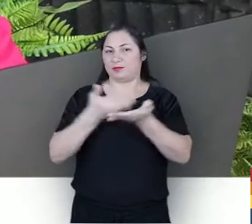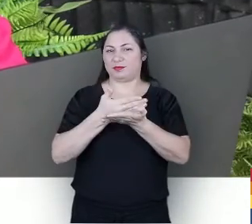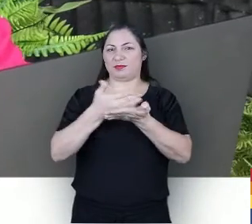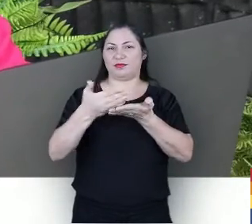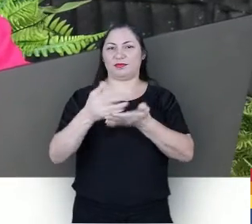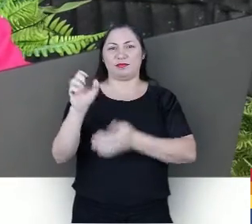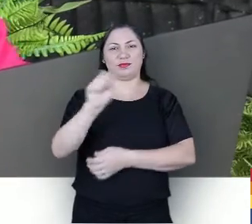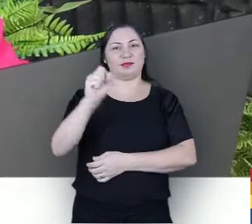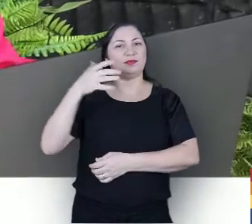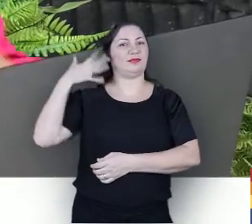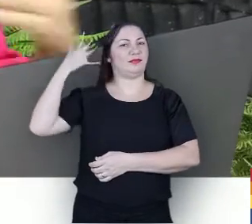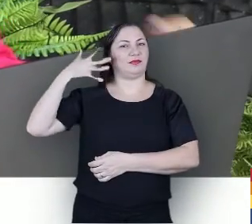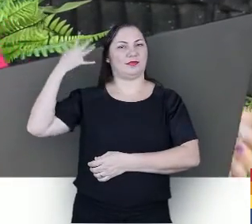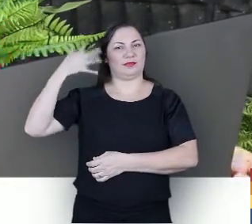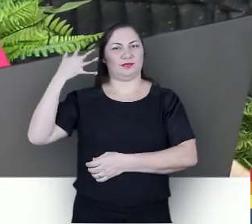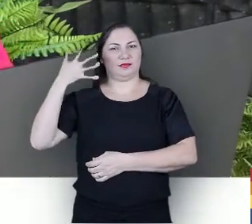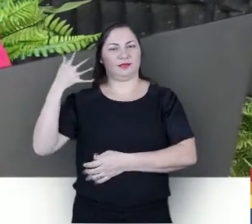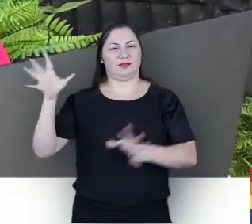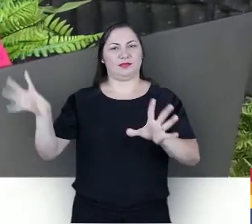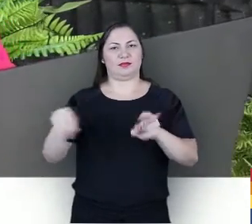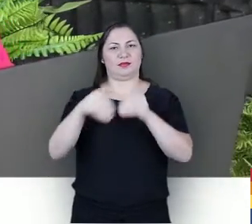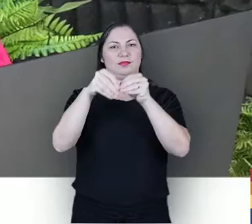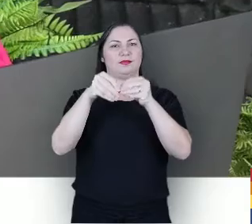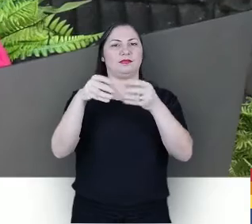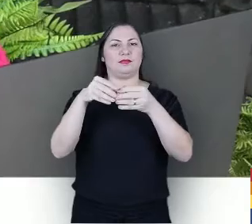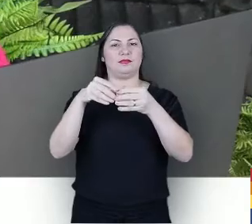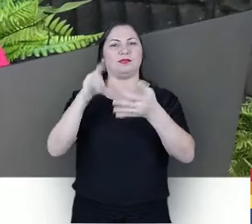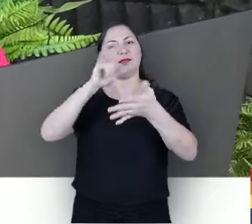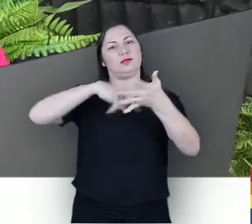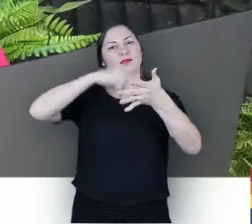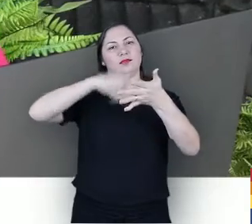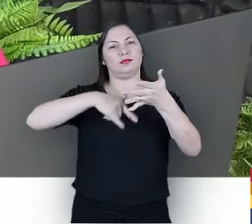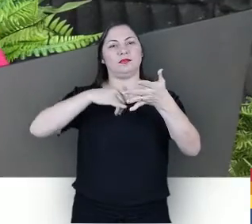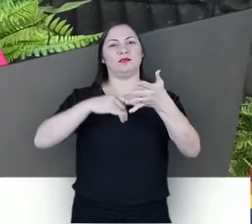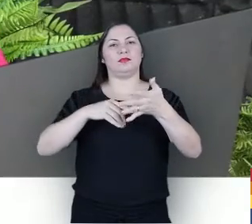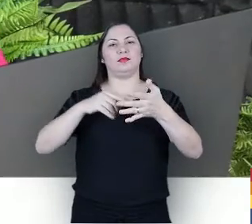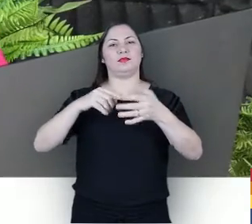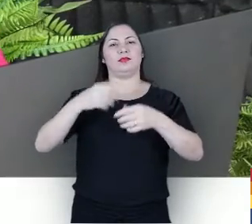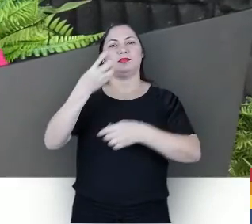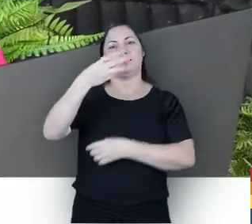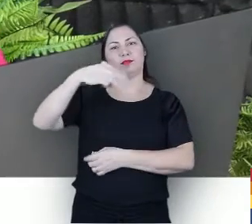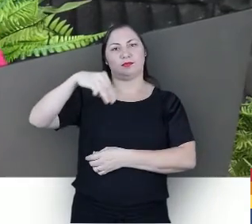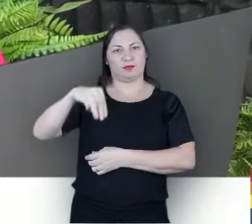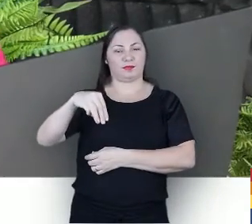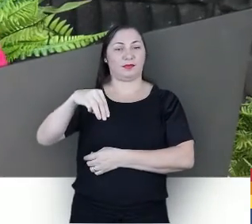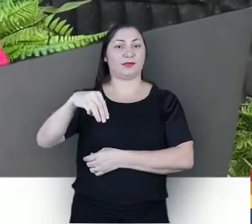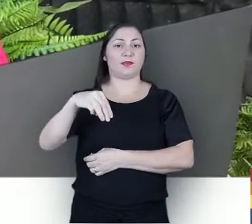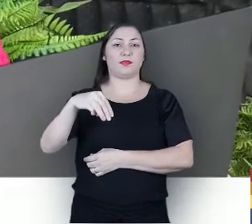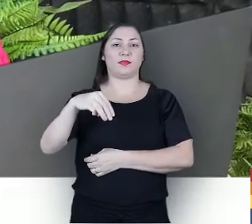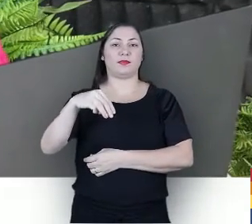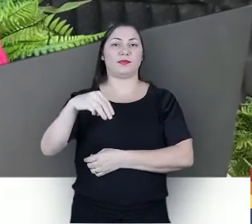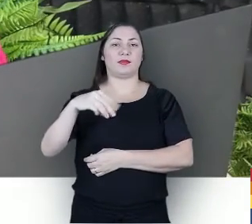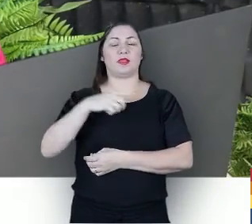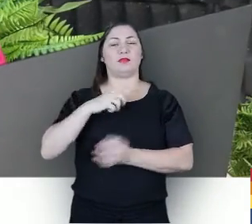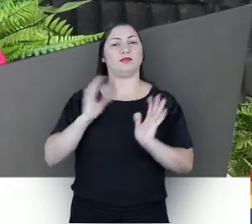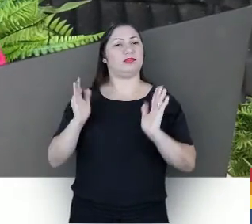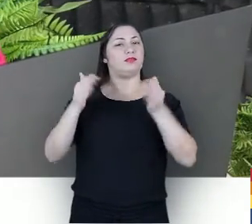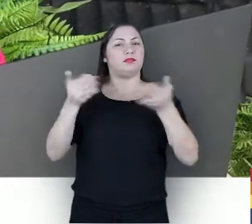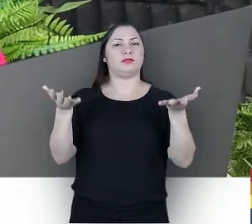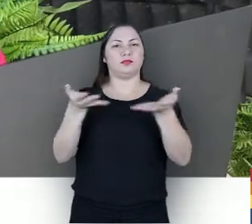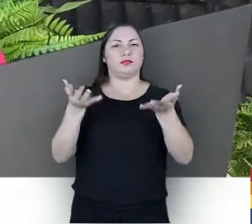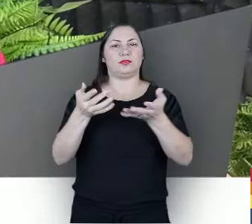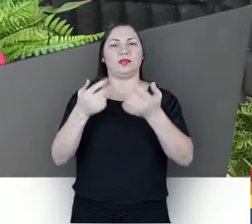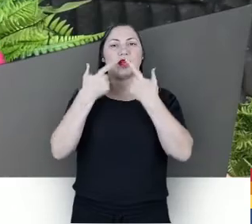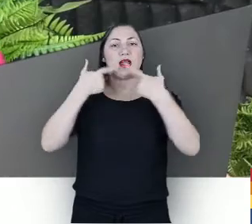do Território Maranhense e a gente tem como foco hoje a área de linguagens e suas tecnologias. Gostaria de agradecer em nome